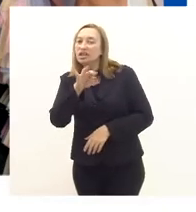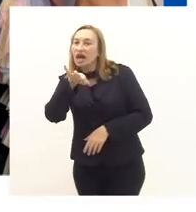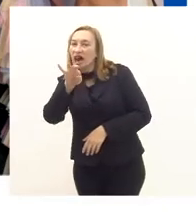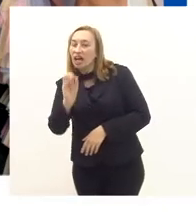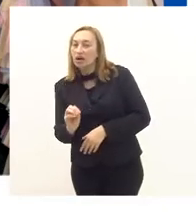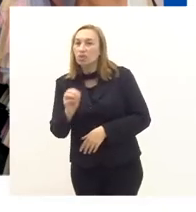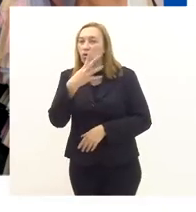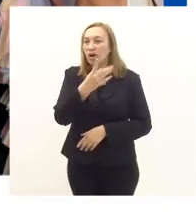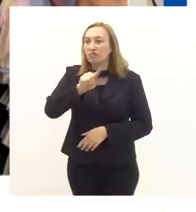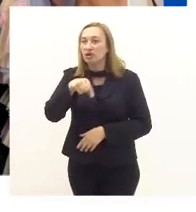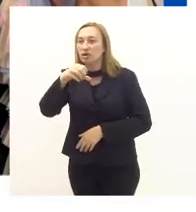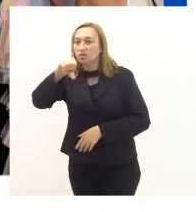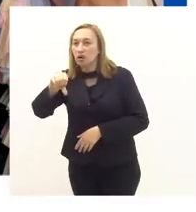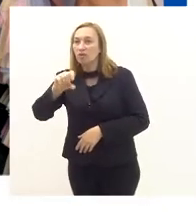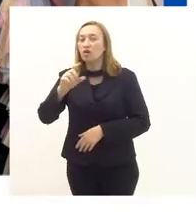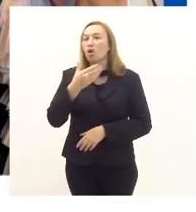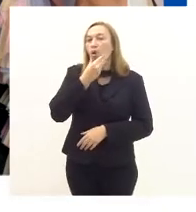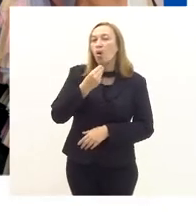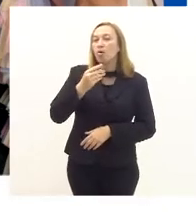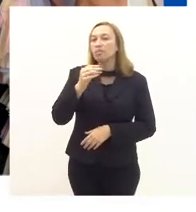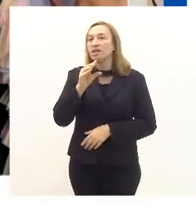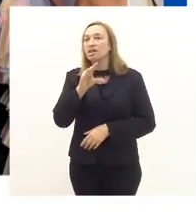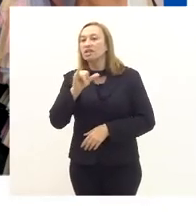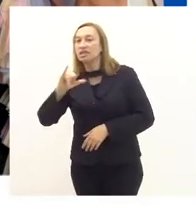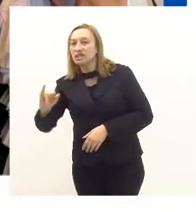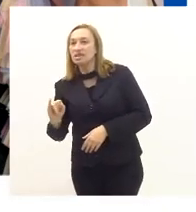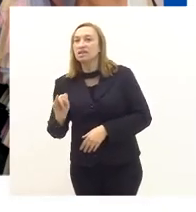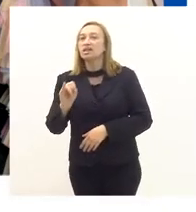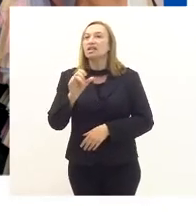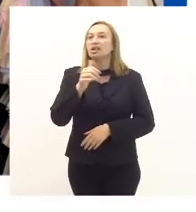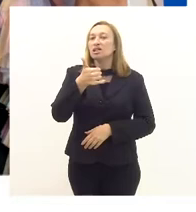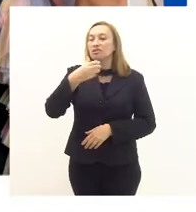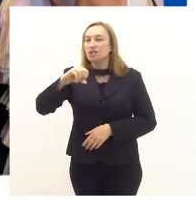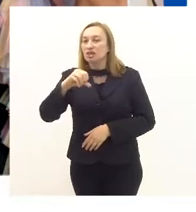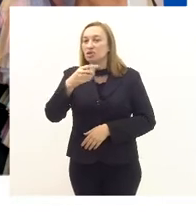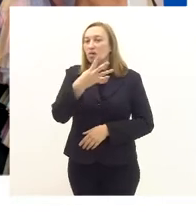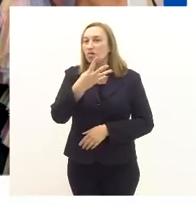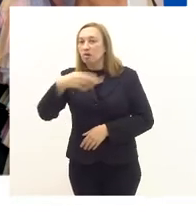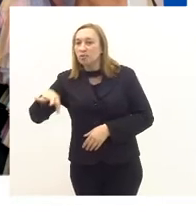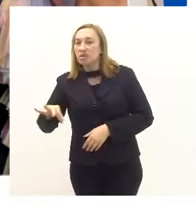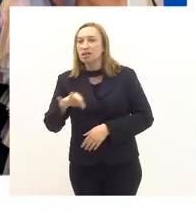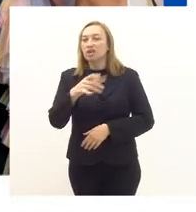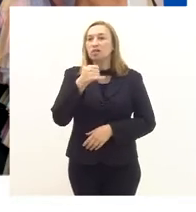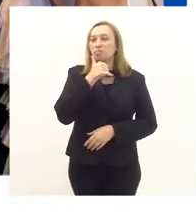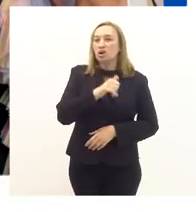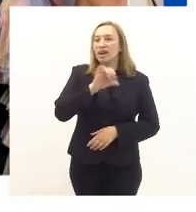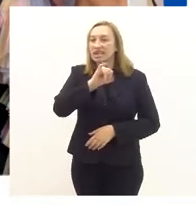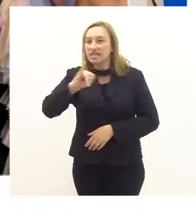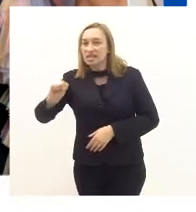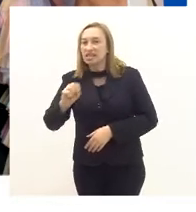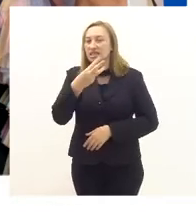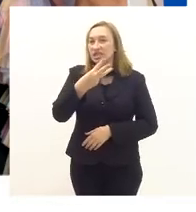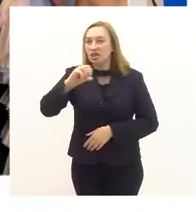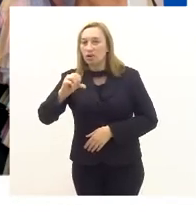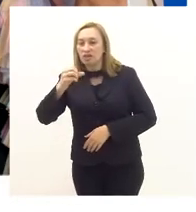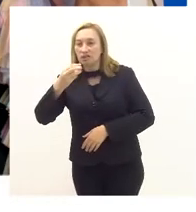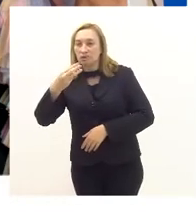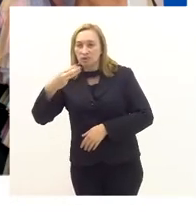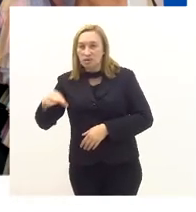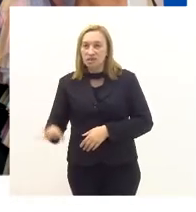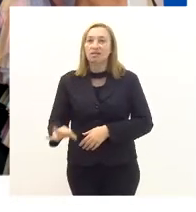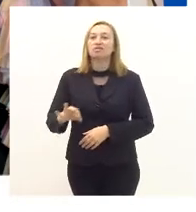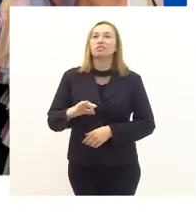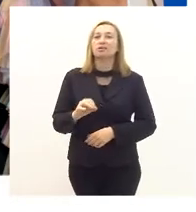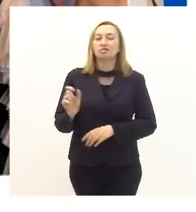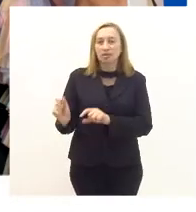4,9%. Homem trans, quase 10%, mulher cis e homem cis, em torno de 34% e 29%. Pode